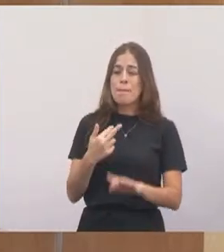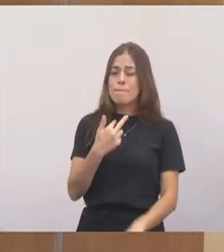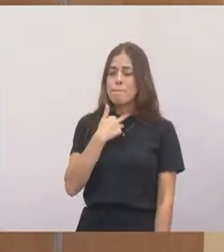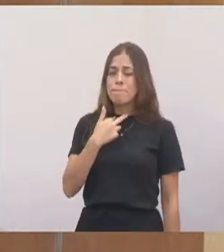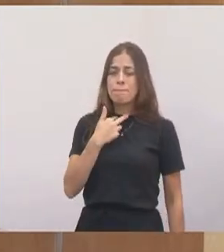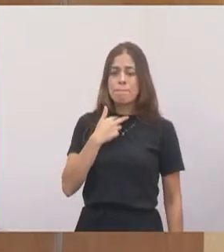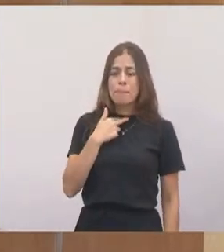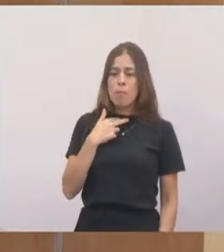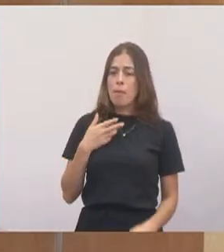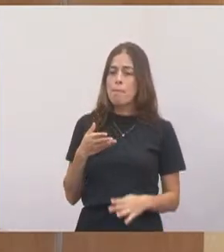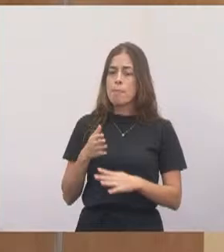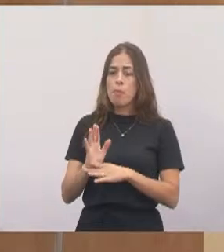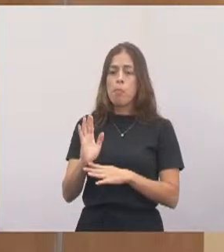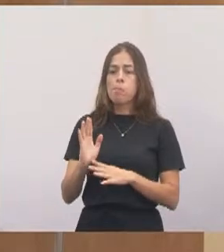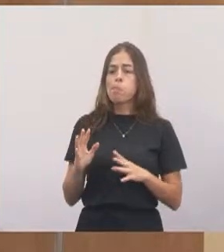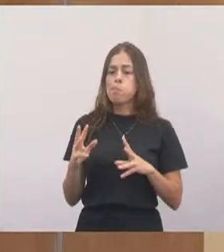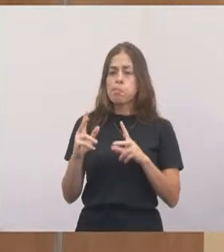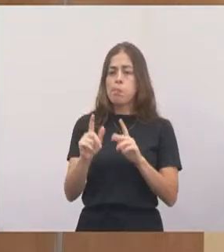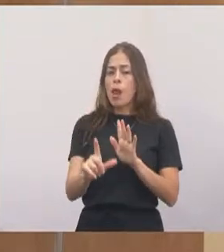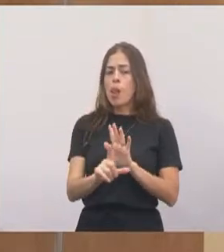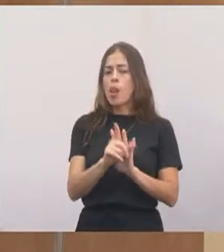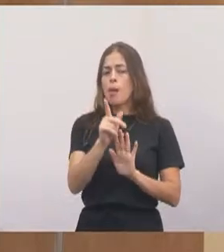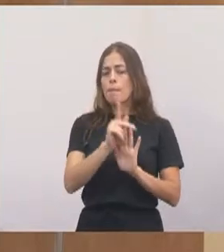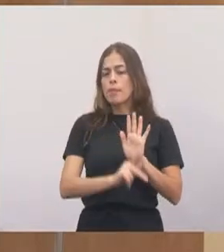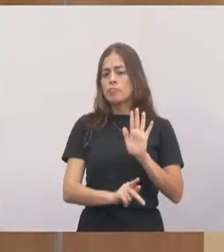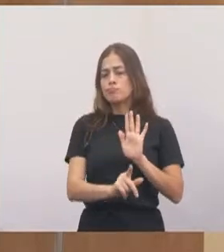sanção integral ao projeto de lei número